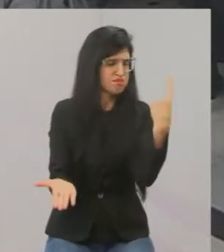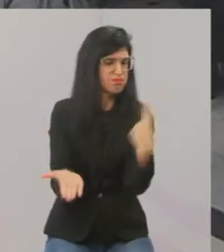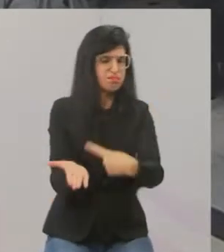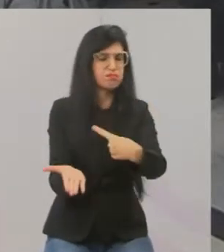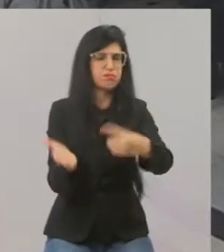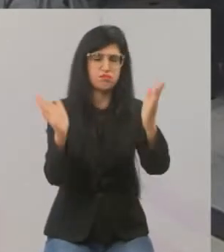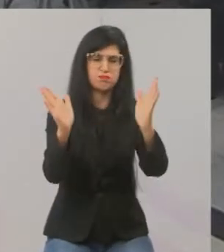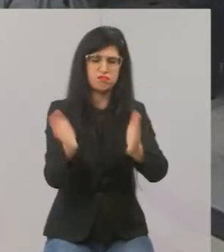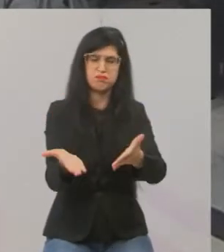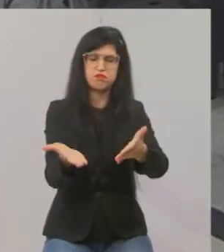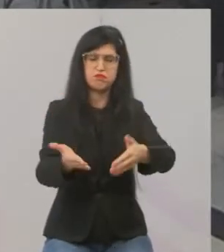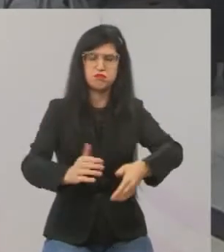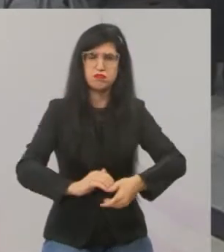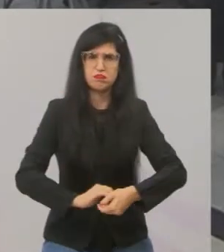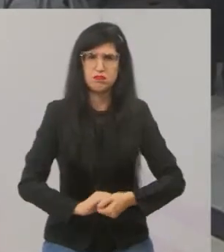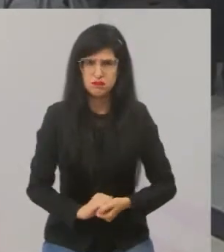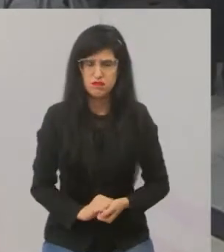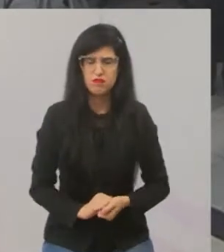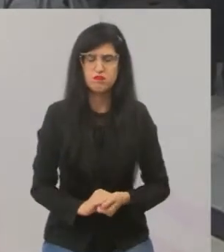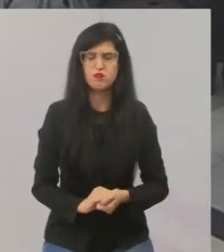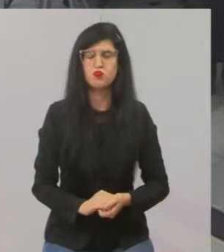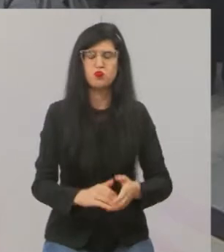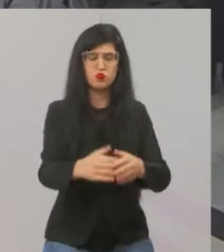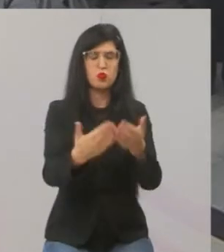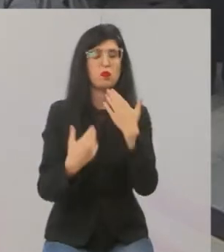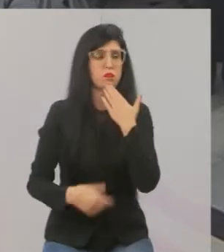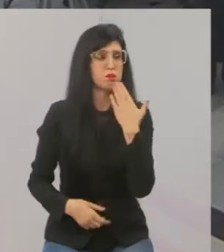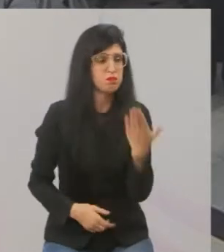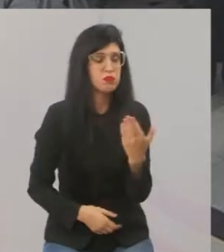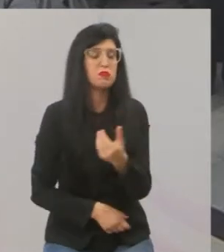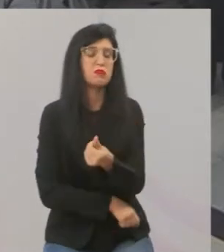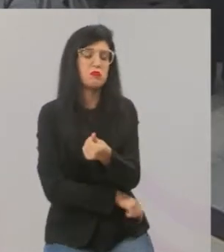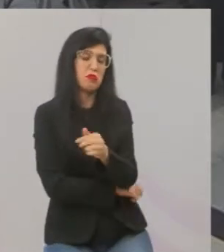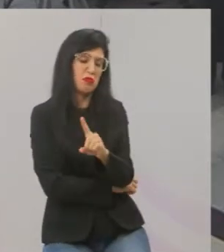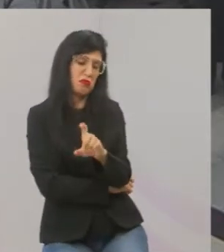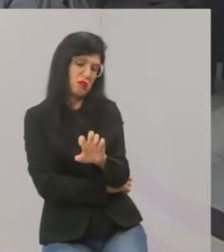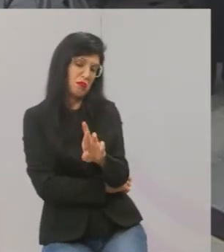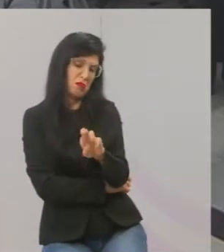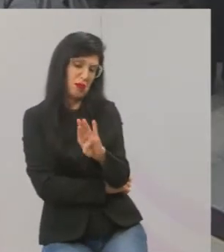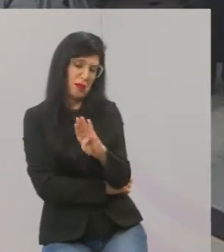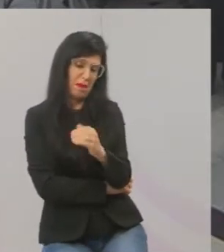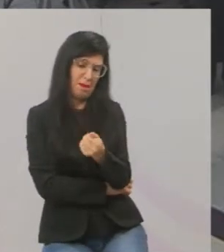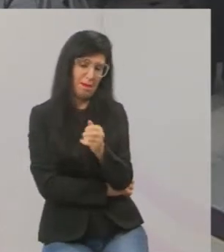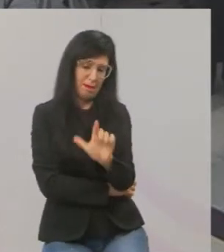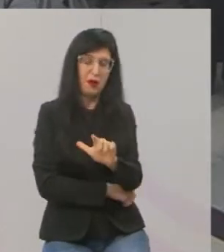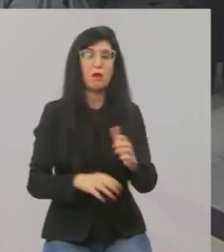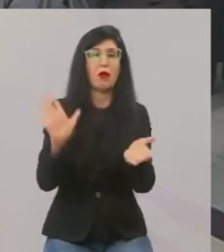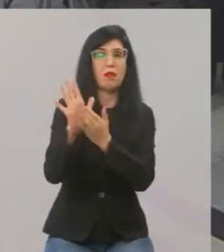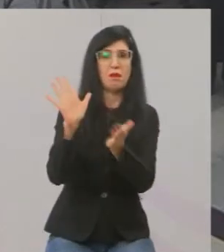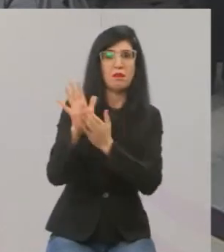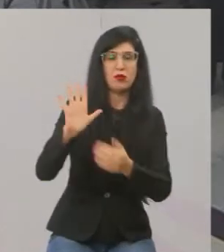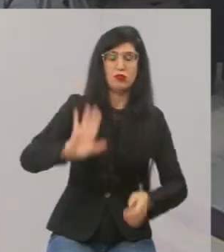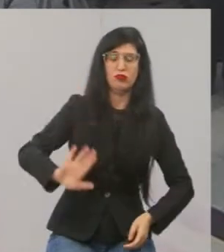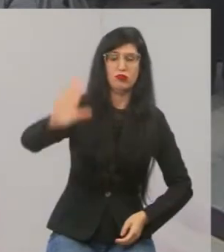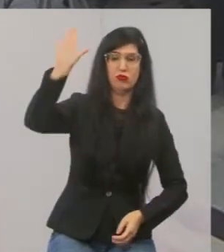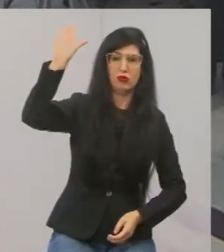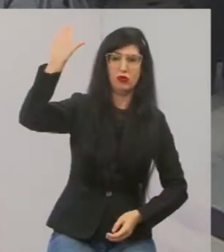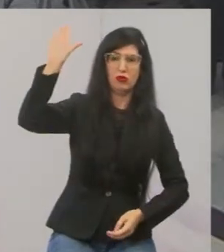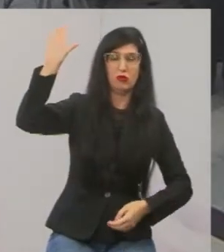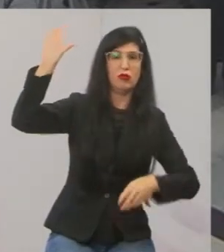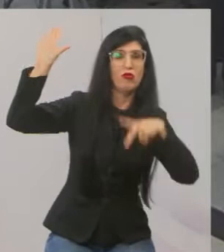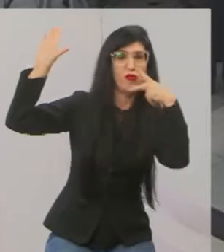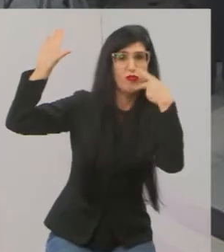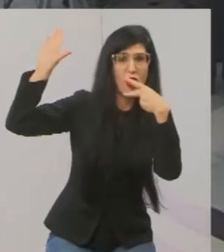ocasião. Desse modo, peço ao senhor Aderbal Sodré que levante a mão direita e repita